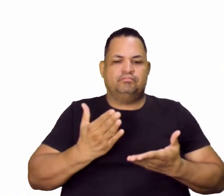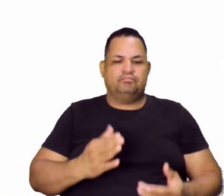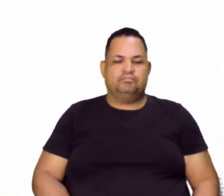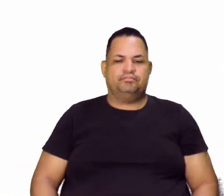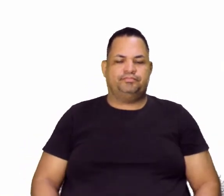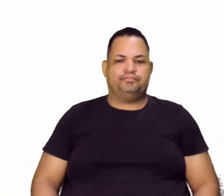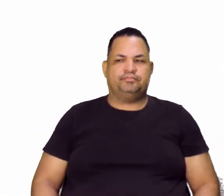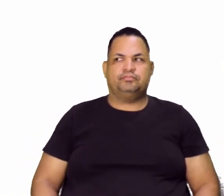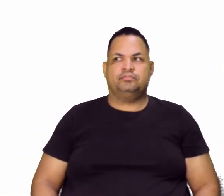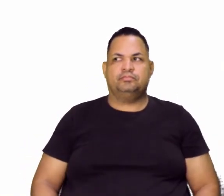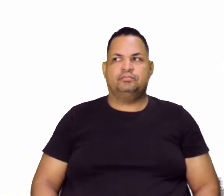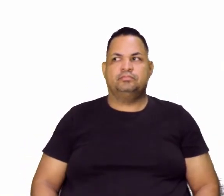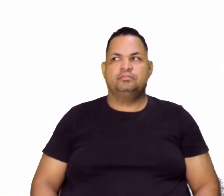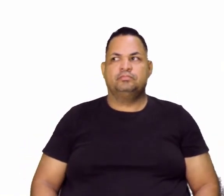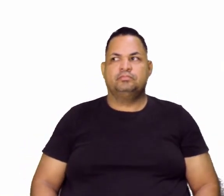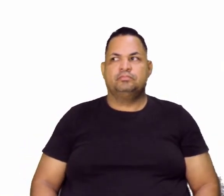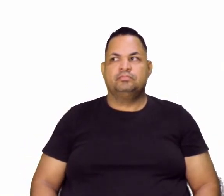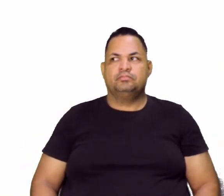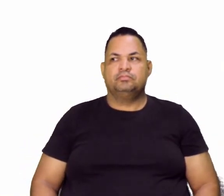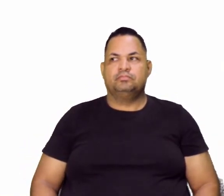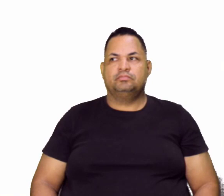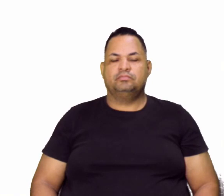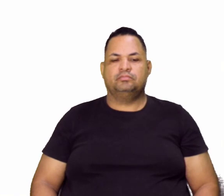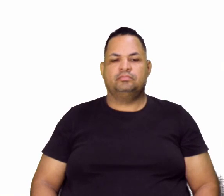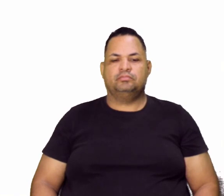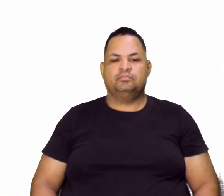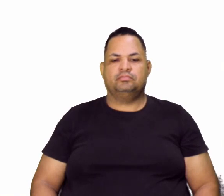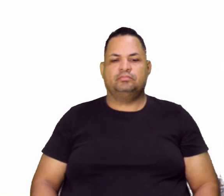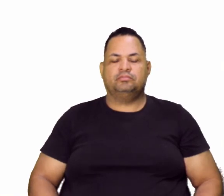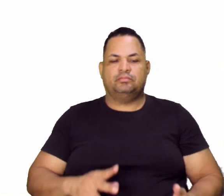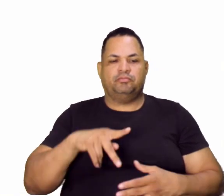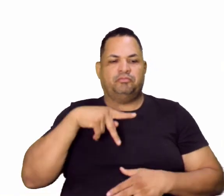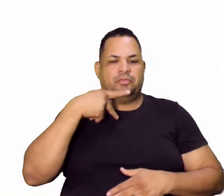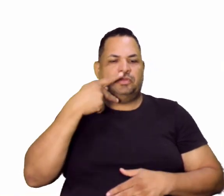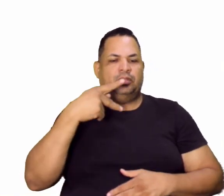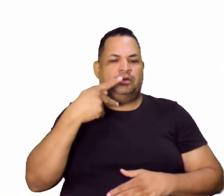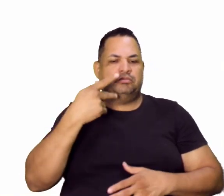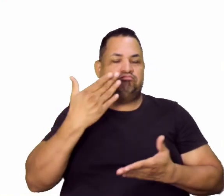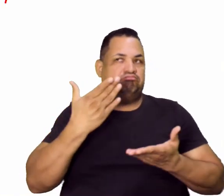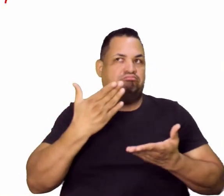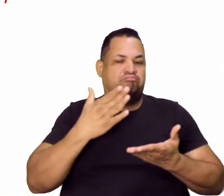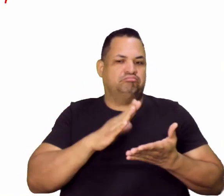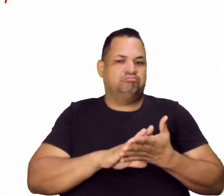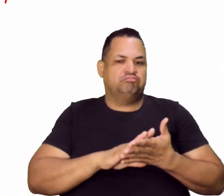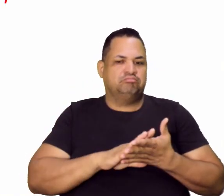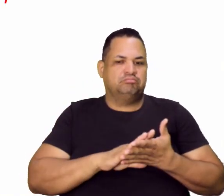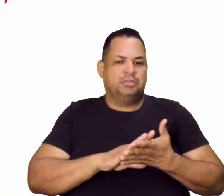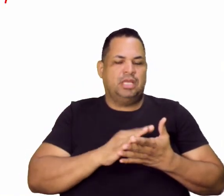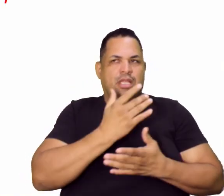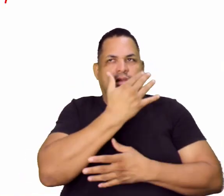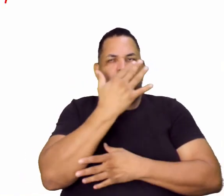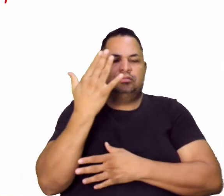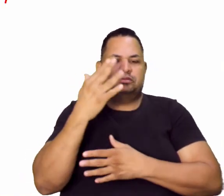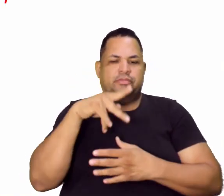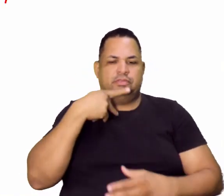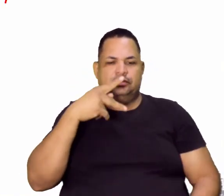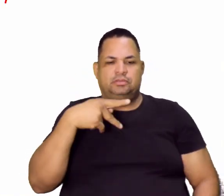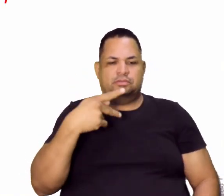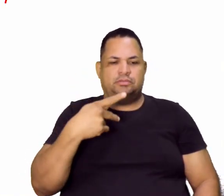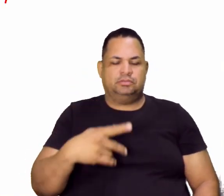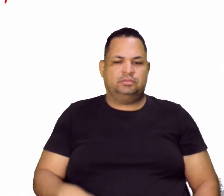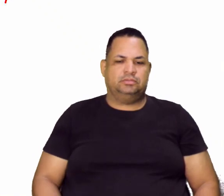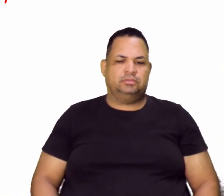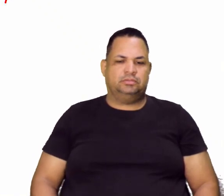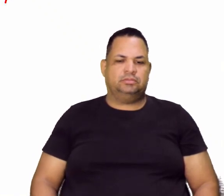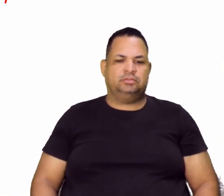ó, questionamento sobre a hostilidade da natureza, pode nos induzir ao erro, né? Não é da natureza, e sim